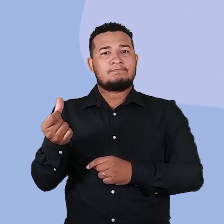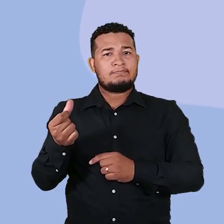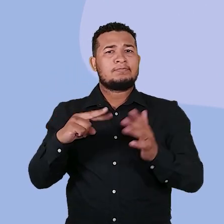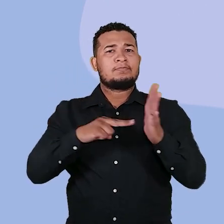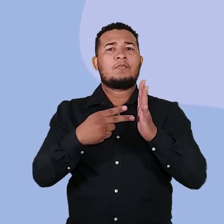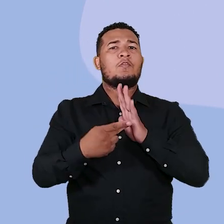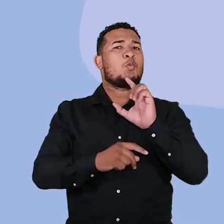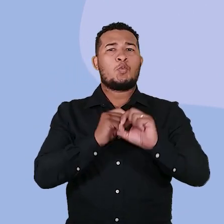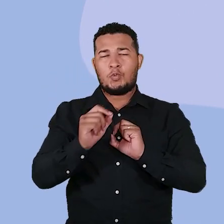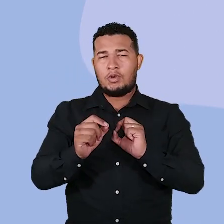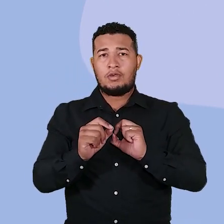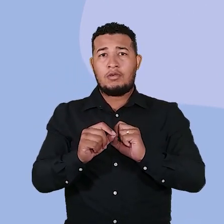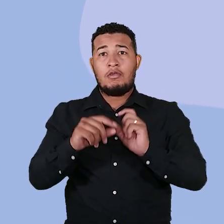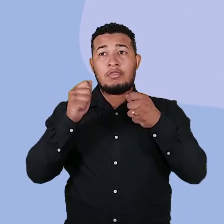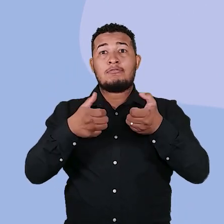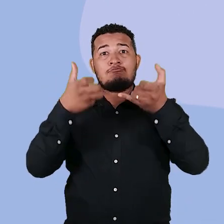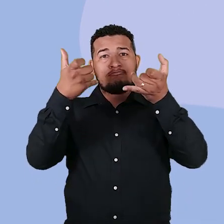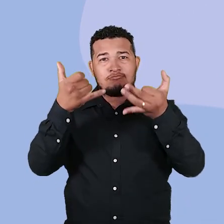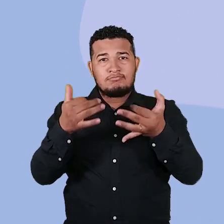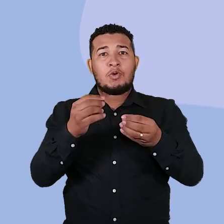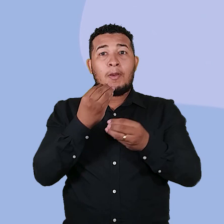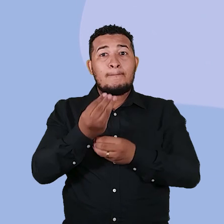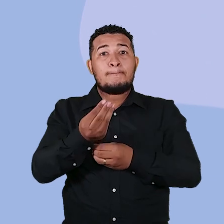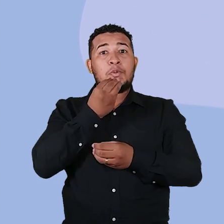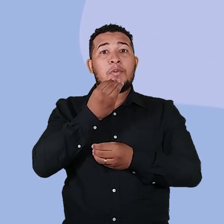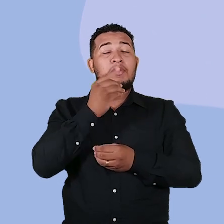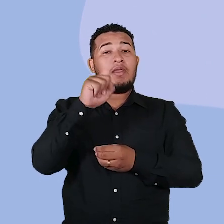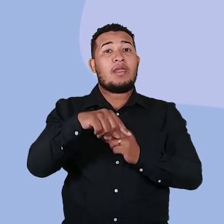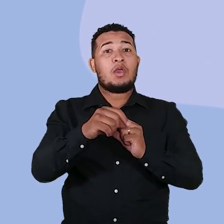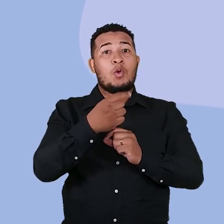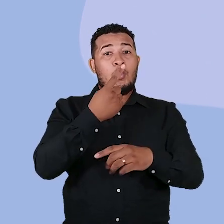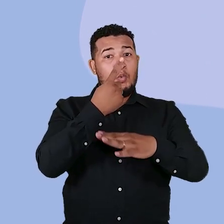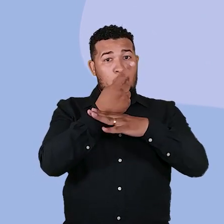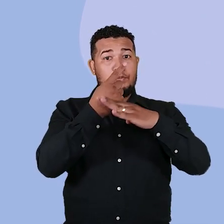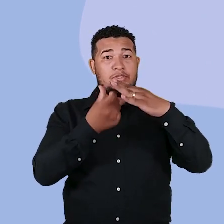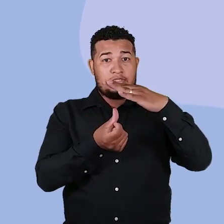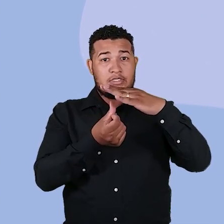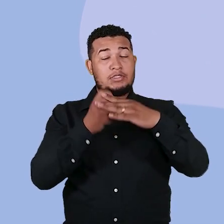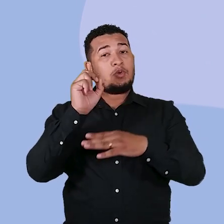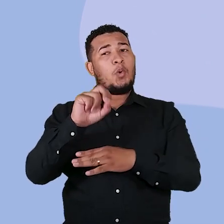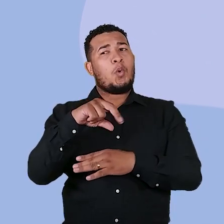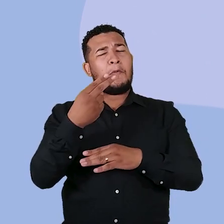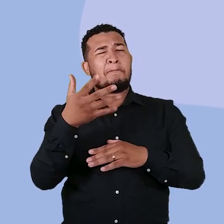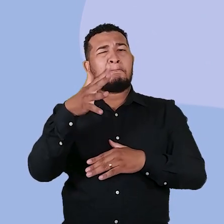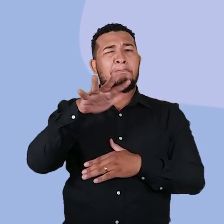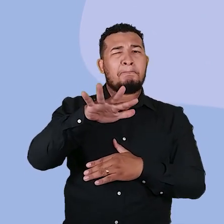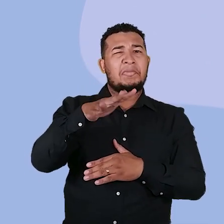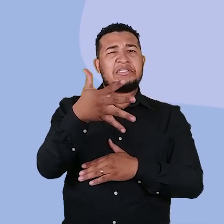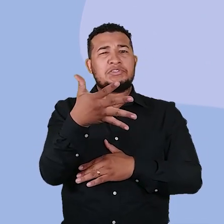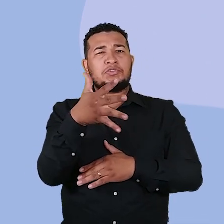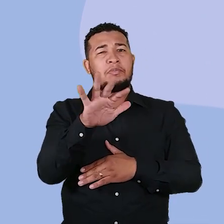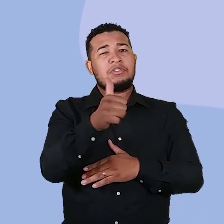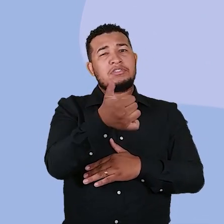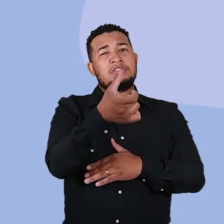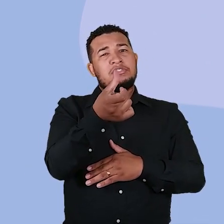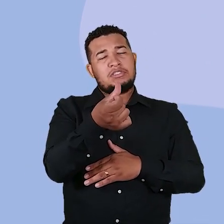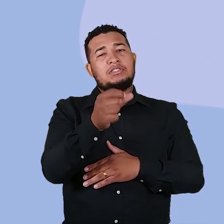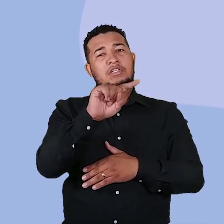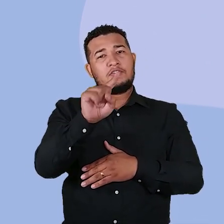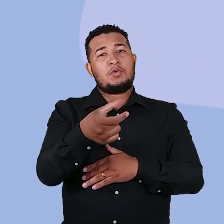16,66 666 ou seja você pode dizer que a probabilidade é de 1 para 6 ou